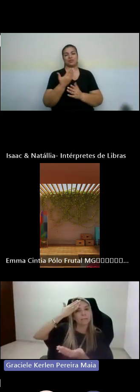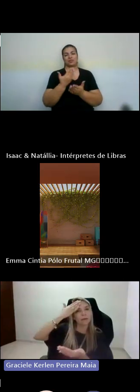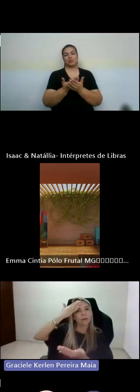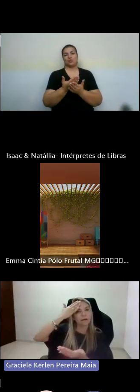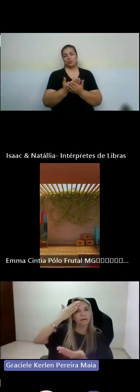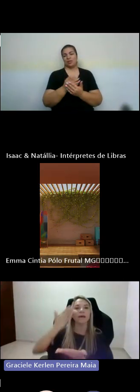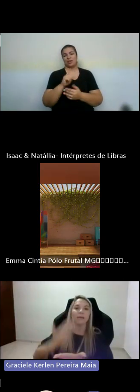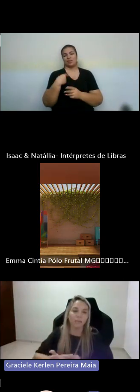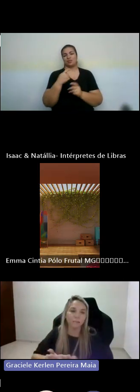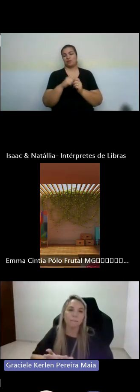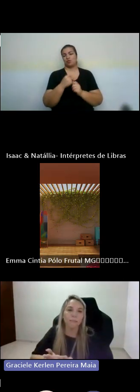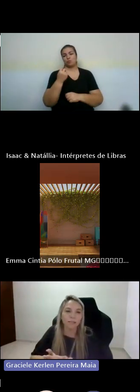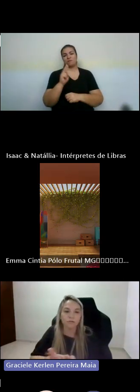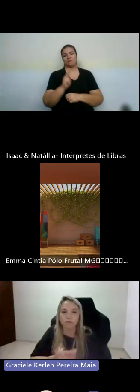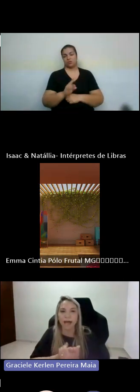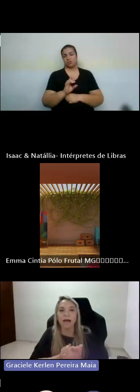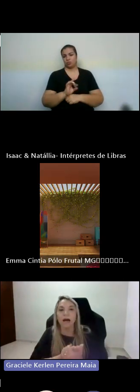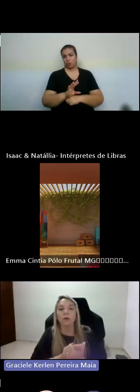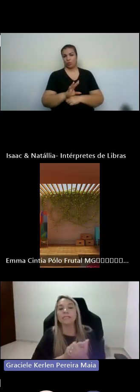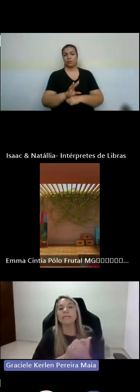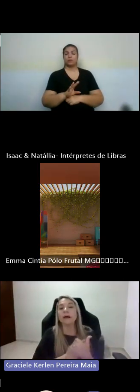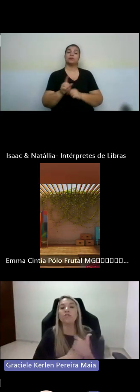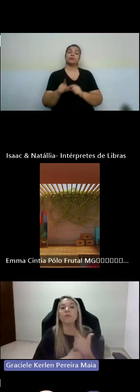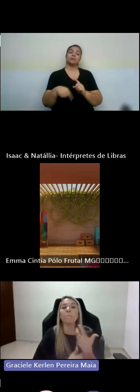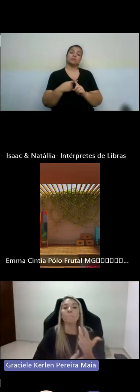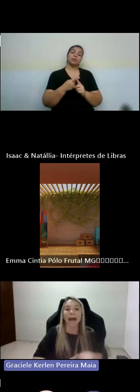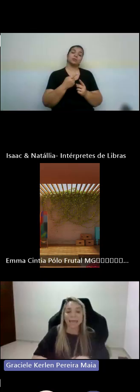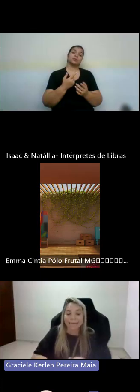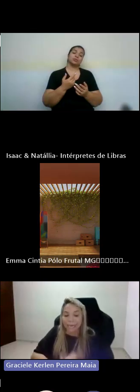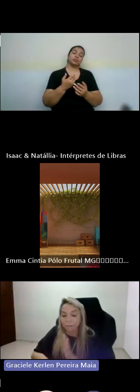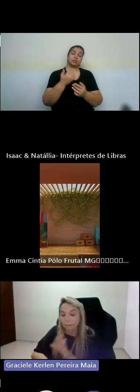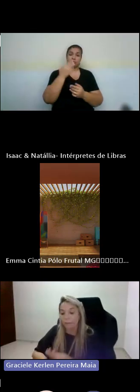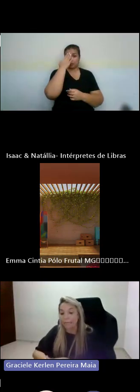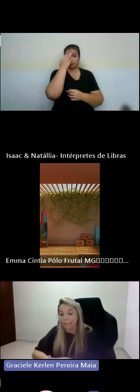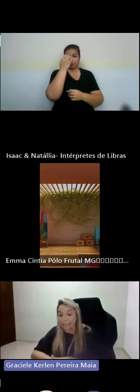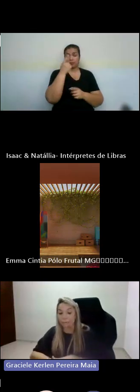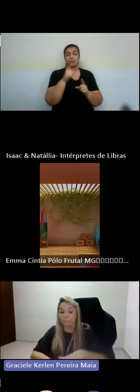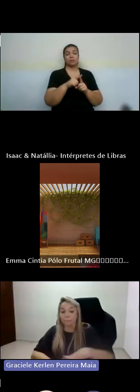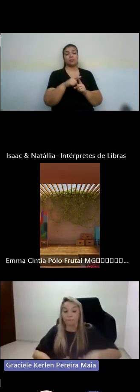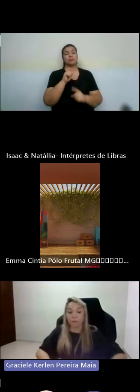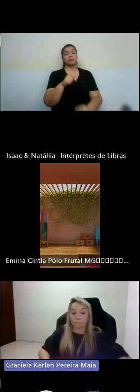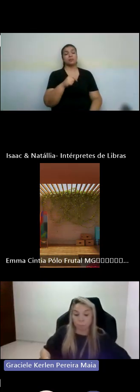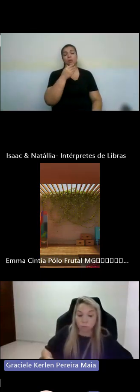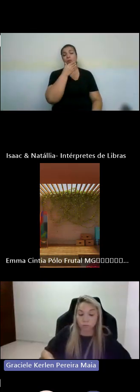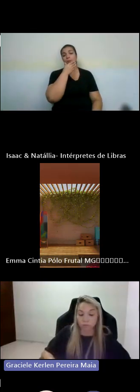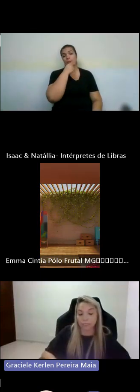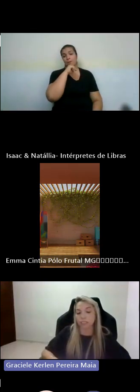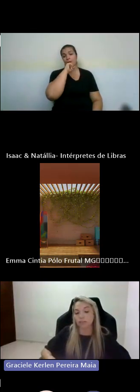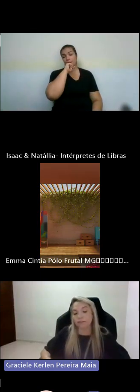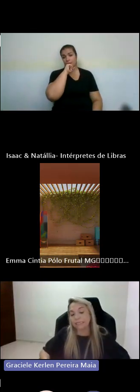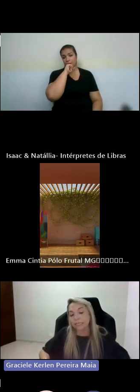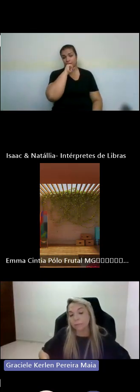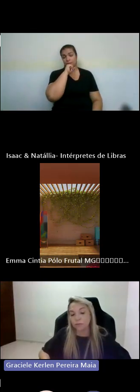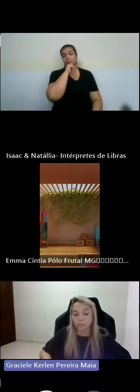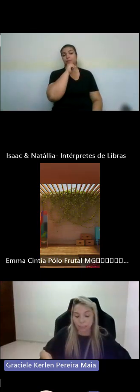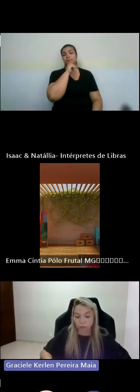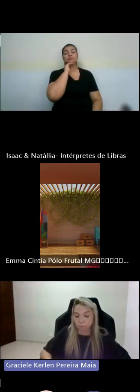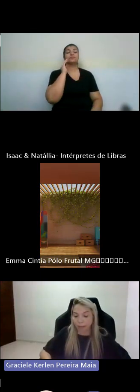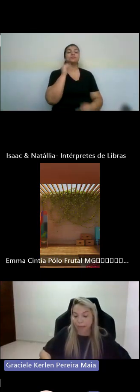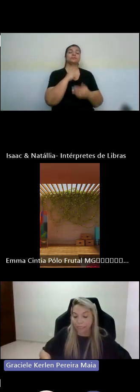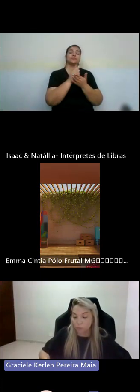que é o sinal de saber e estudar. O sinal de pai, né? E aí, vem muito, tem gente que fala, não,